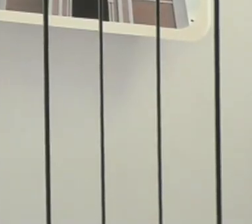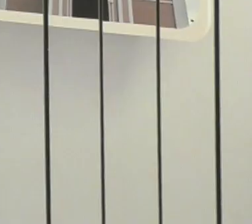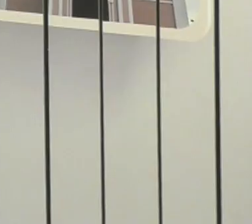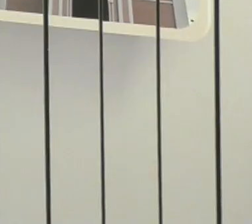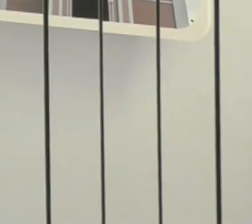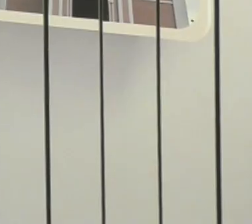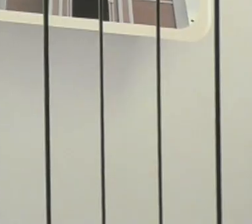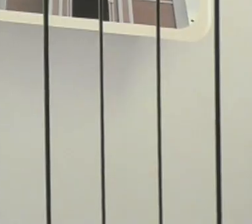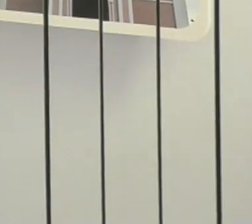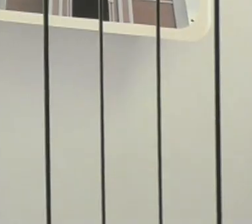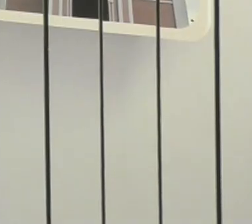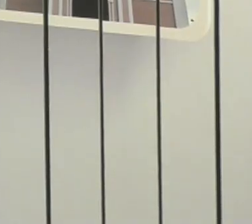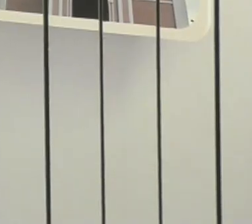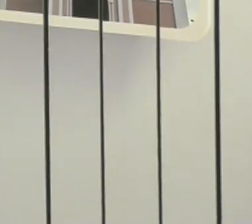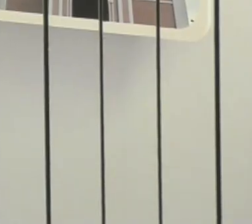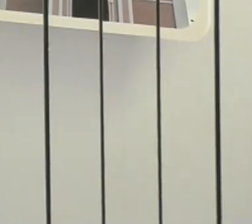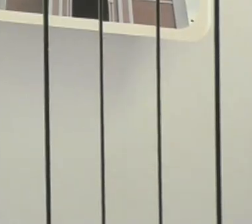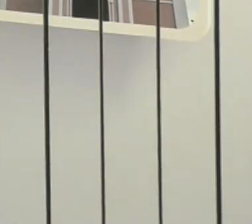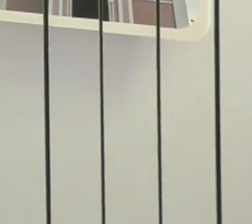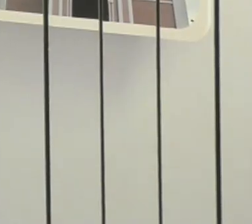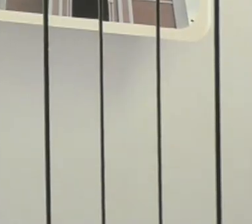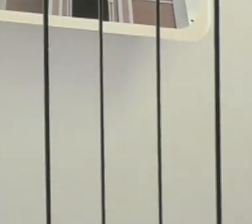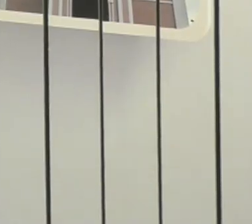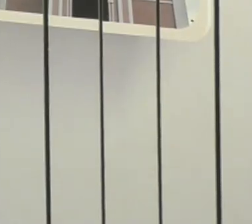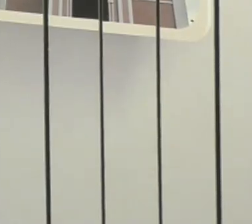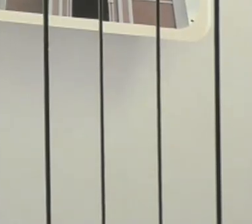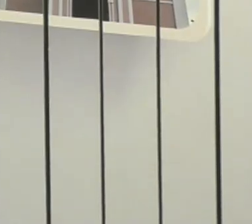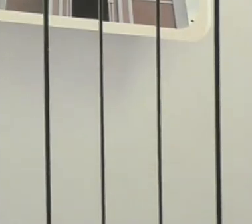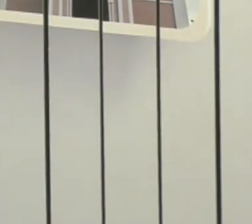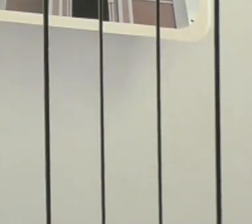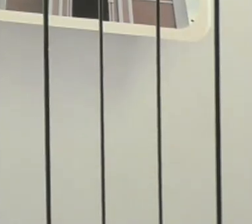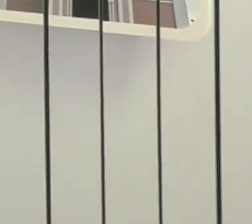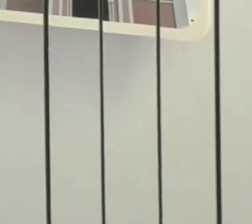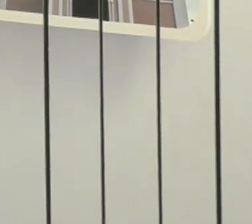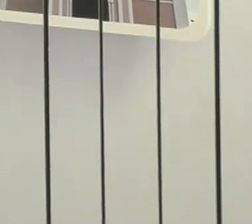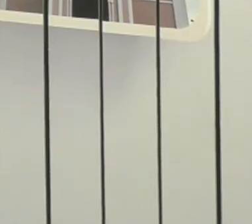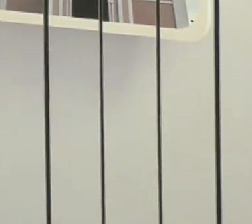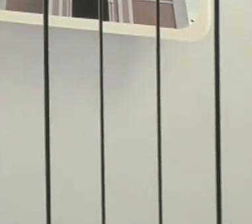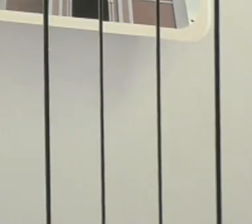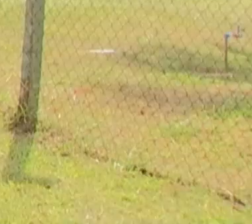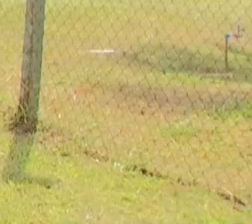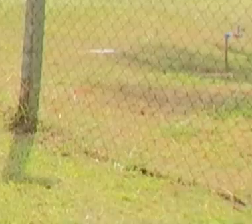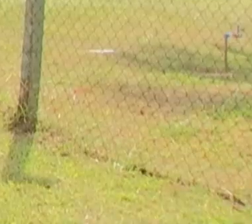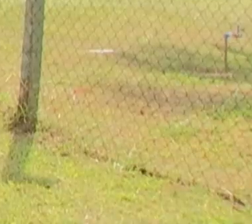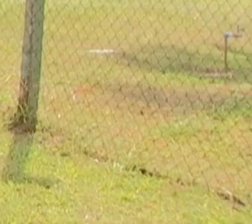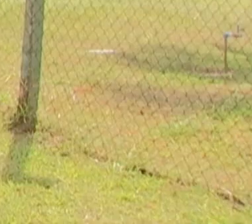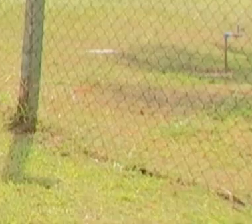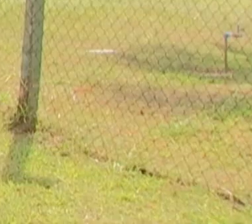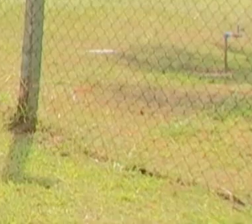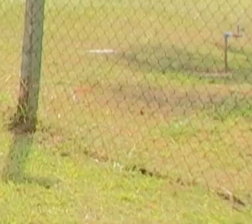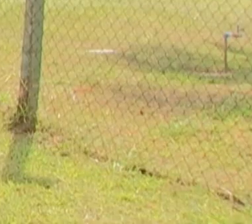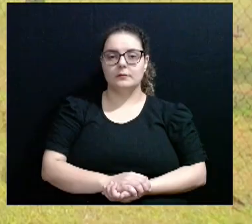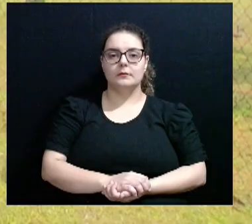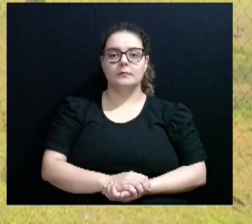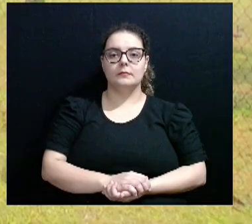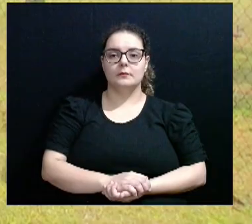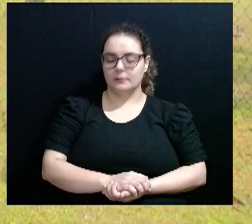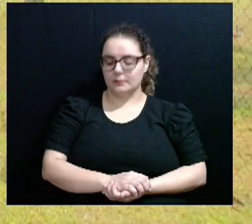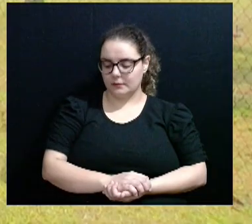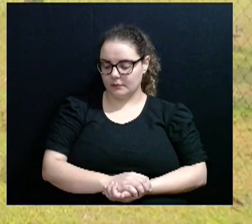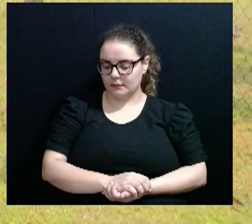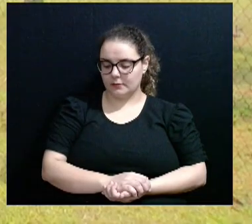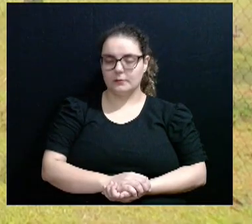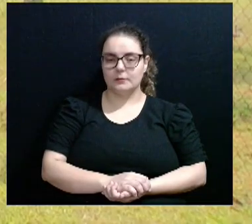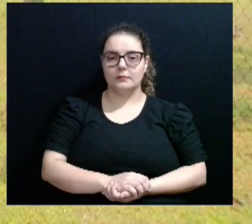evitar contaminação na entrada e saída do local. O Orion, primeiro laboratório de